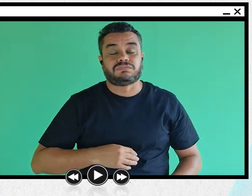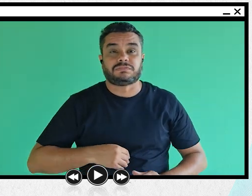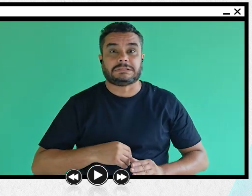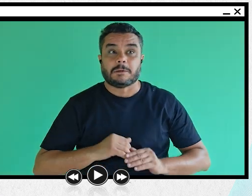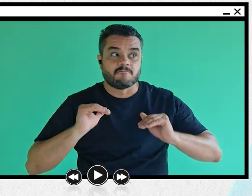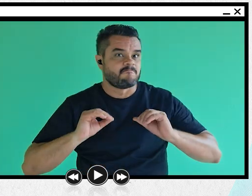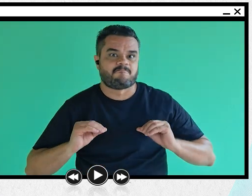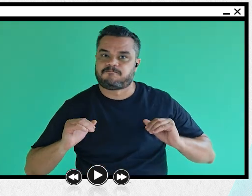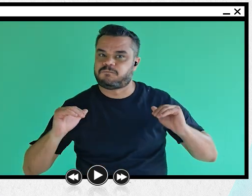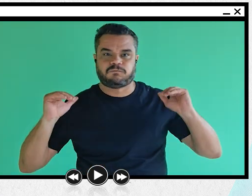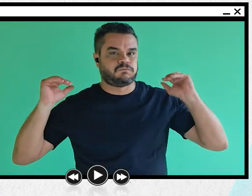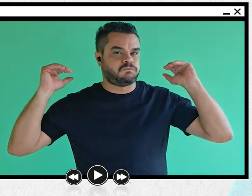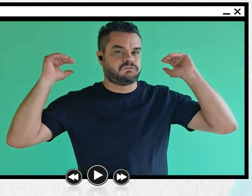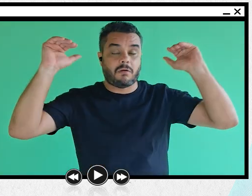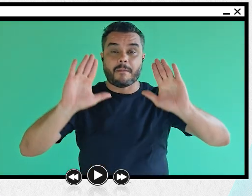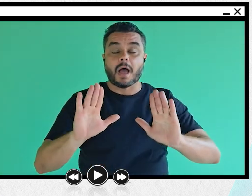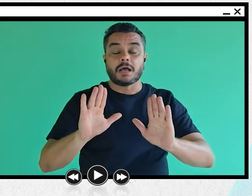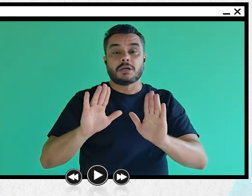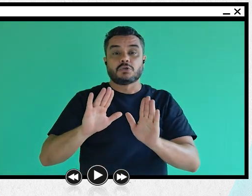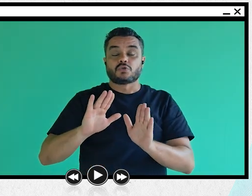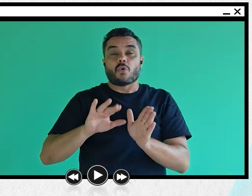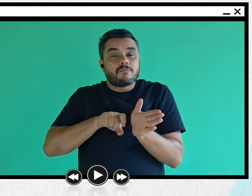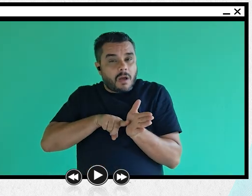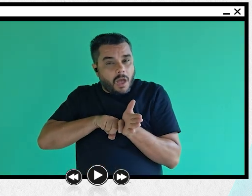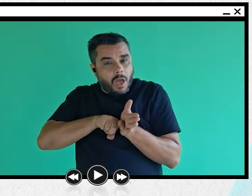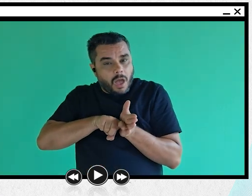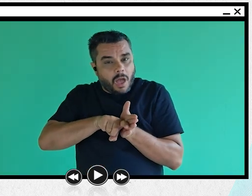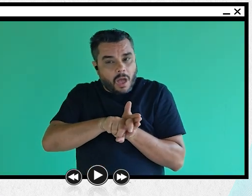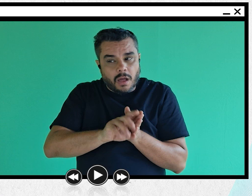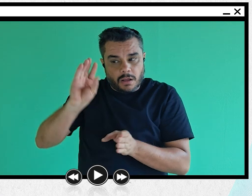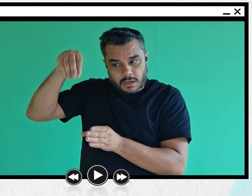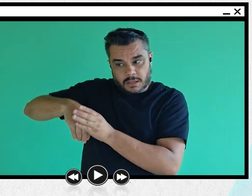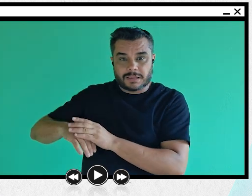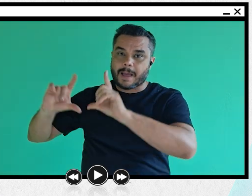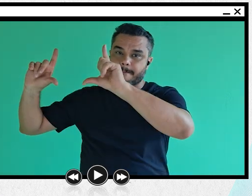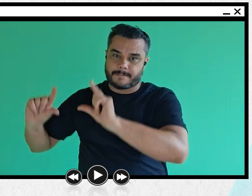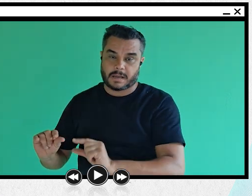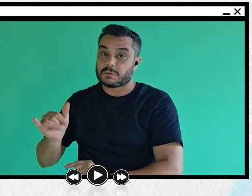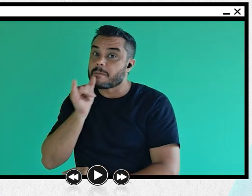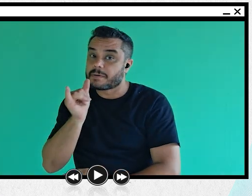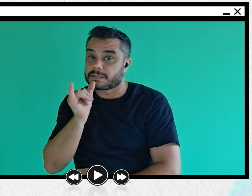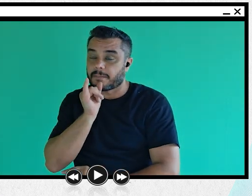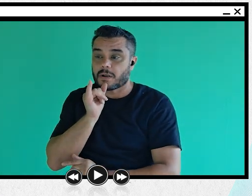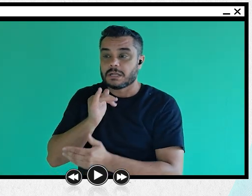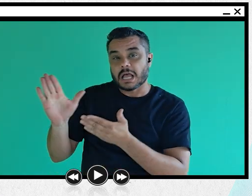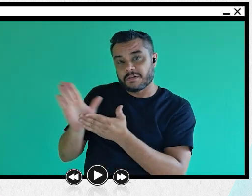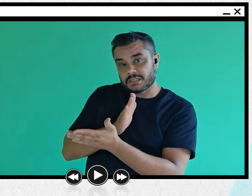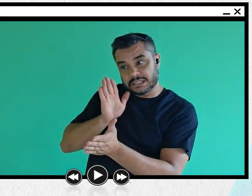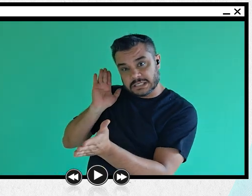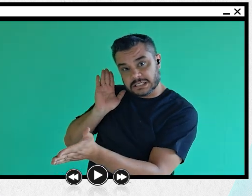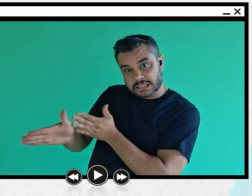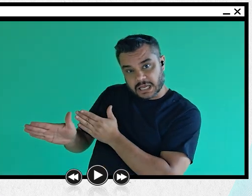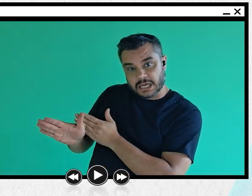águas, mas o coliforme termotolerante é bastante baixo. Inclusive, a gente tem casos assim, de saída, em alguns momentos, até